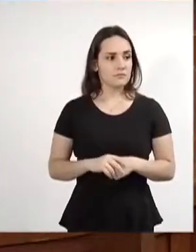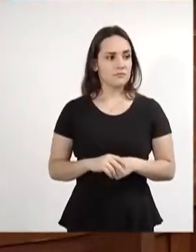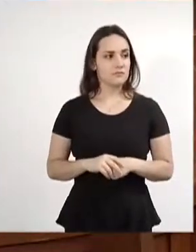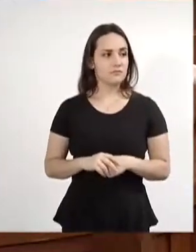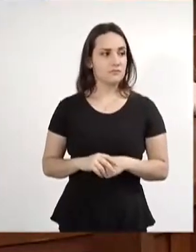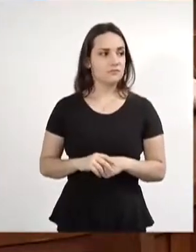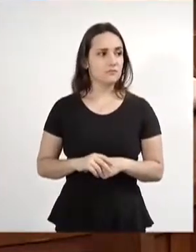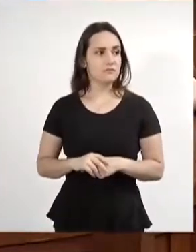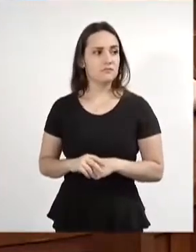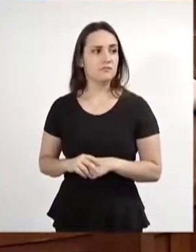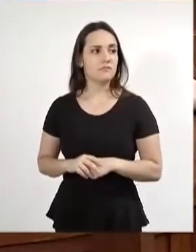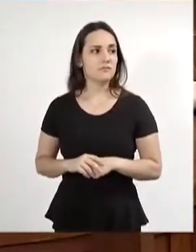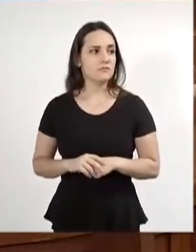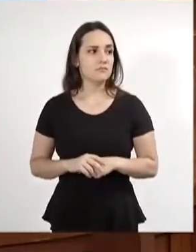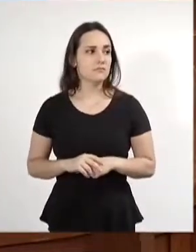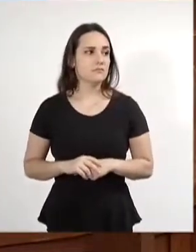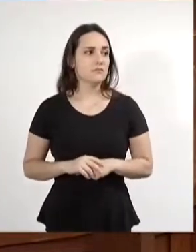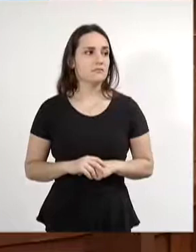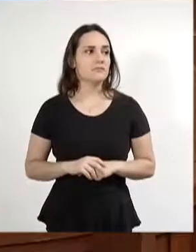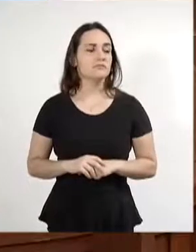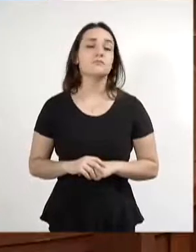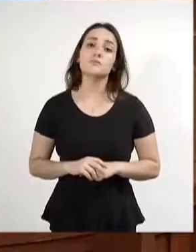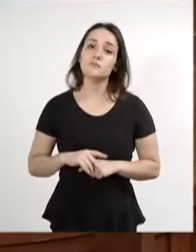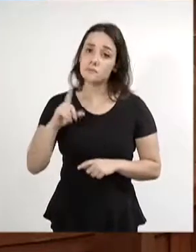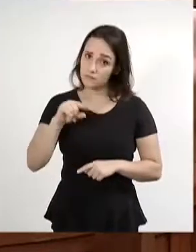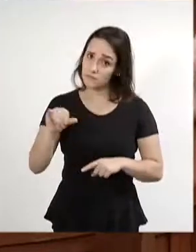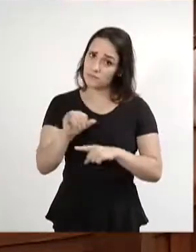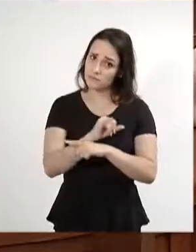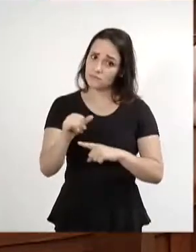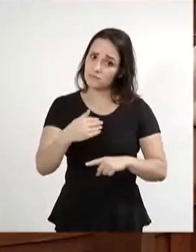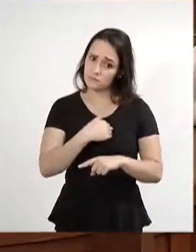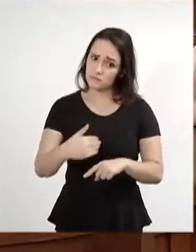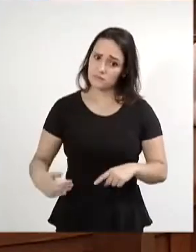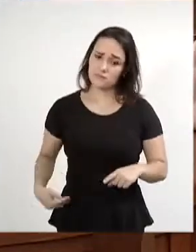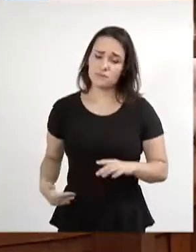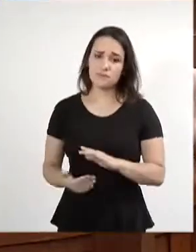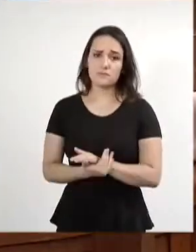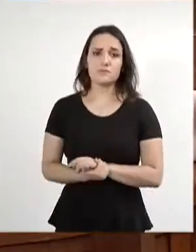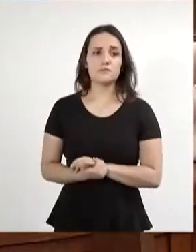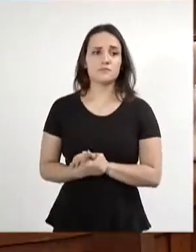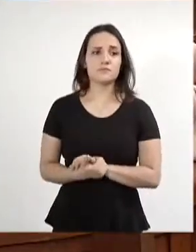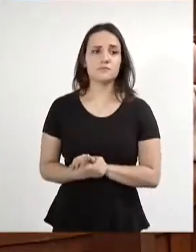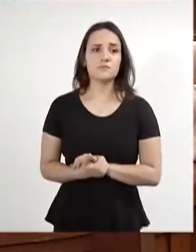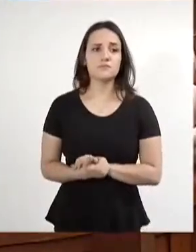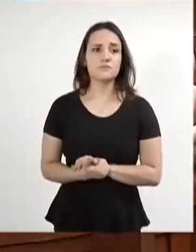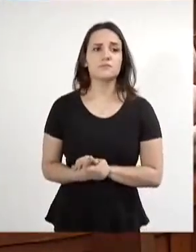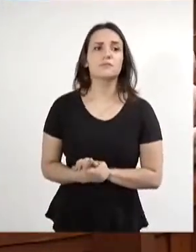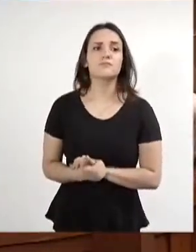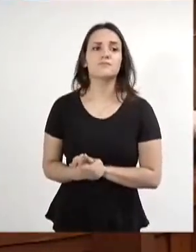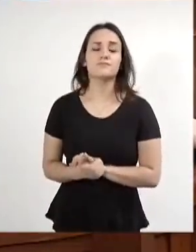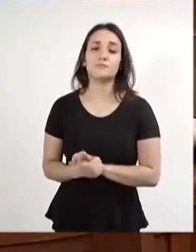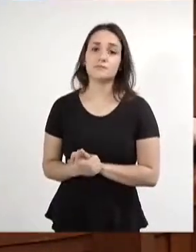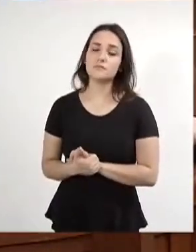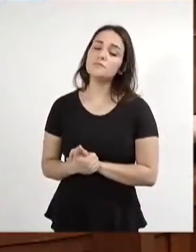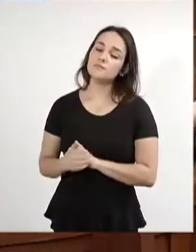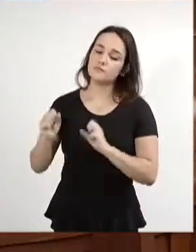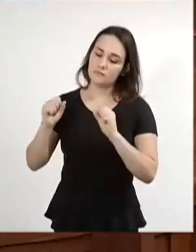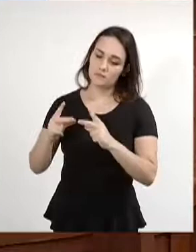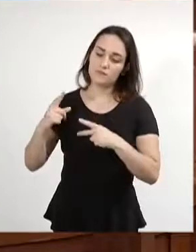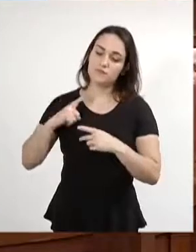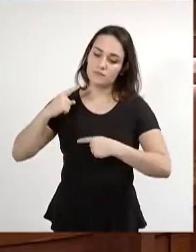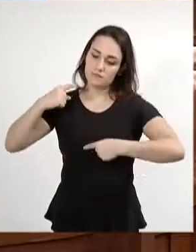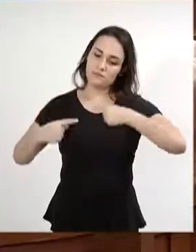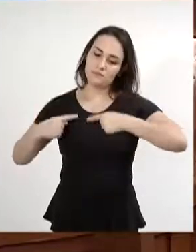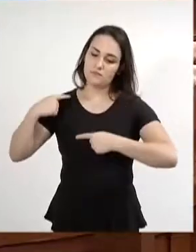como uma ação governamental. Nós, ao longo dessas discussões,